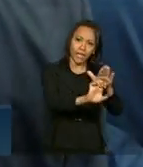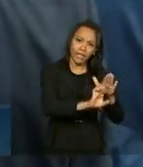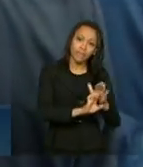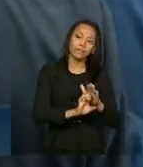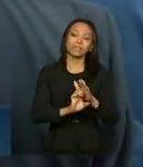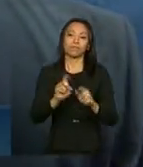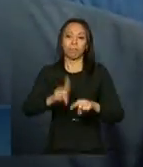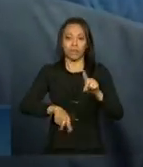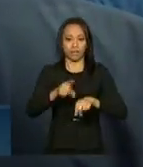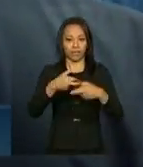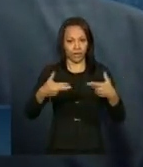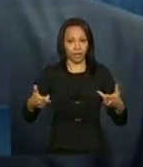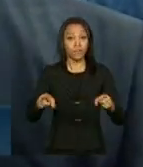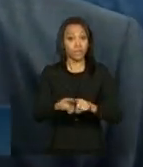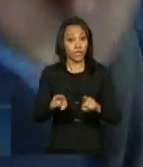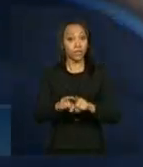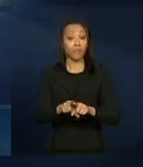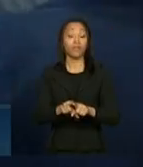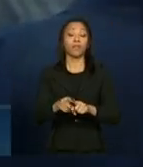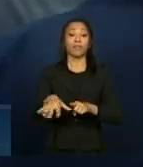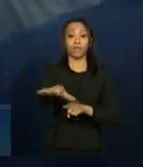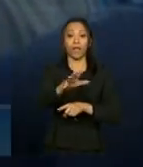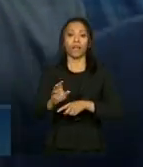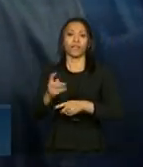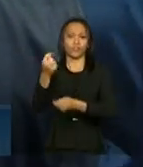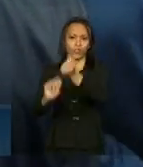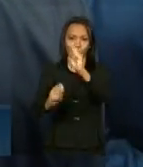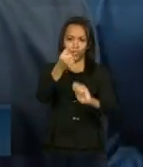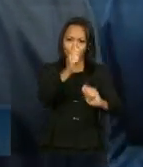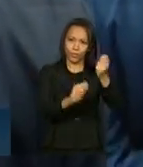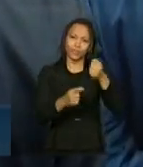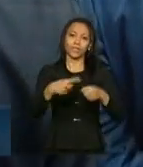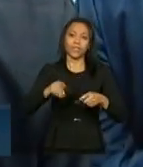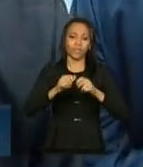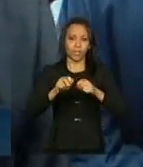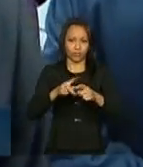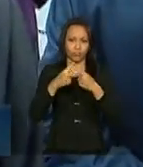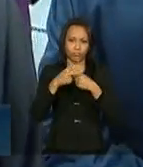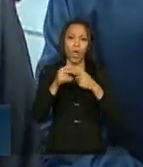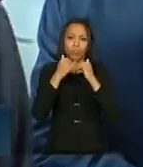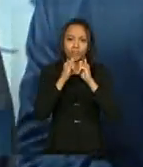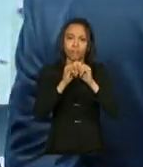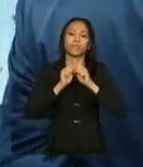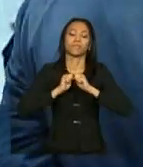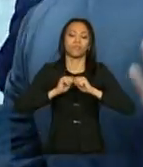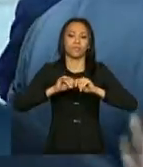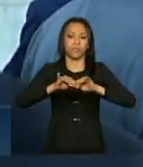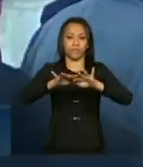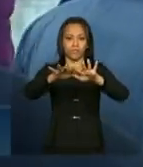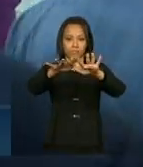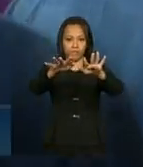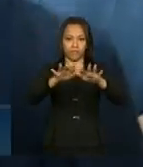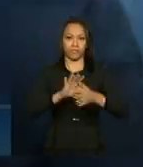indústrias do setor de transmissão, geração e distribuição de energia